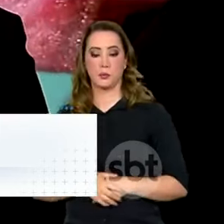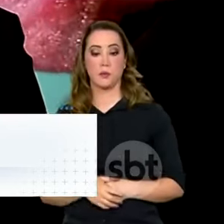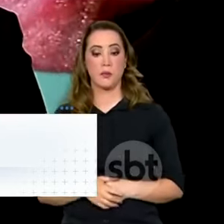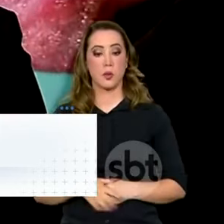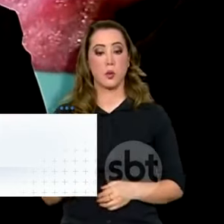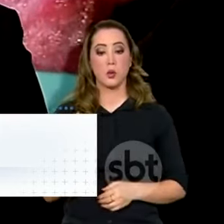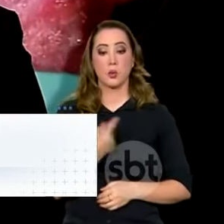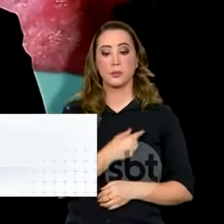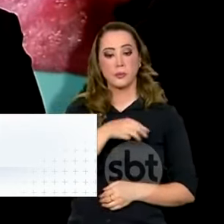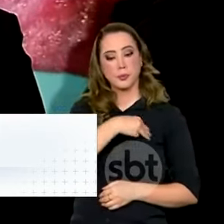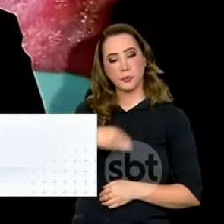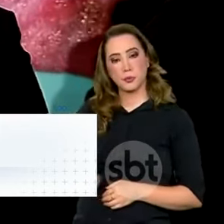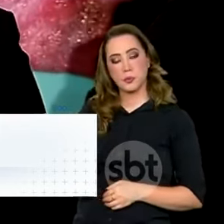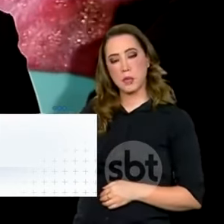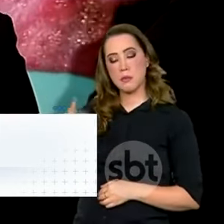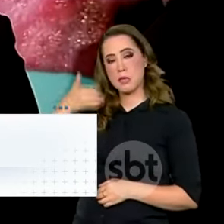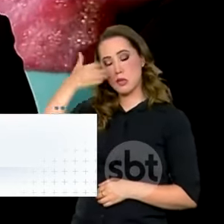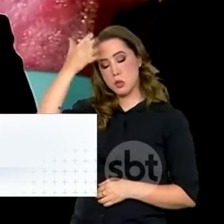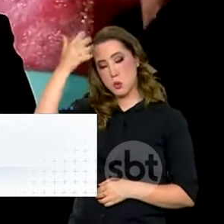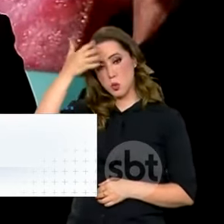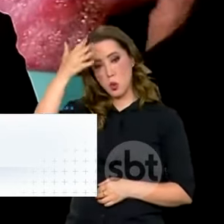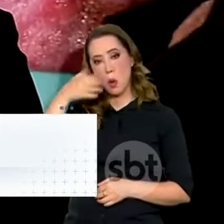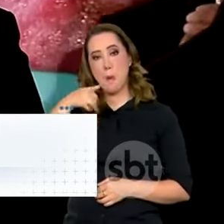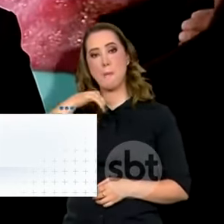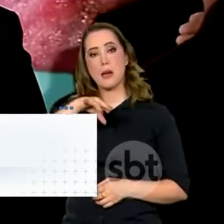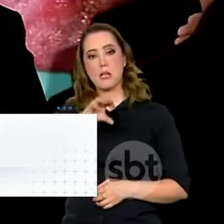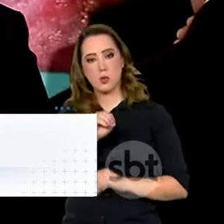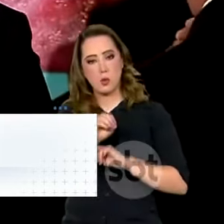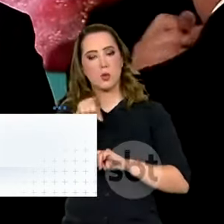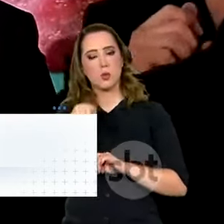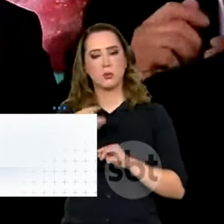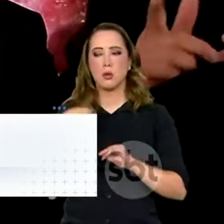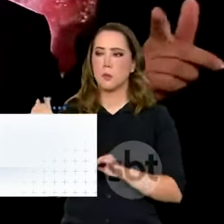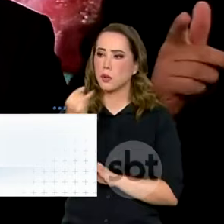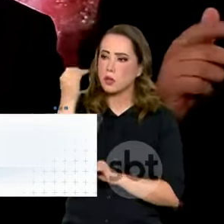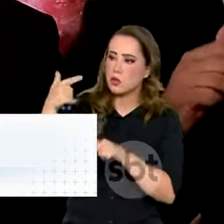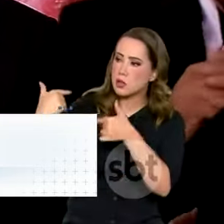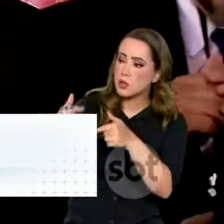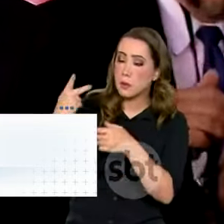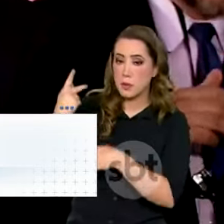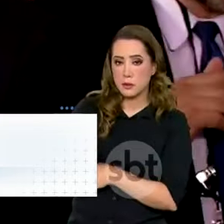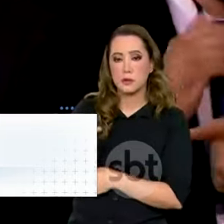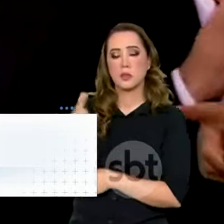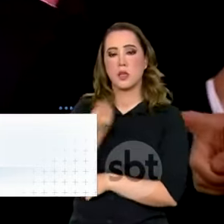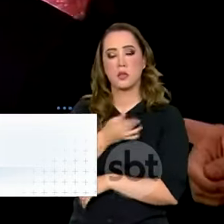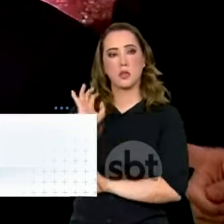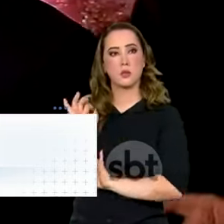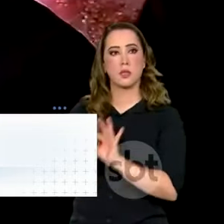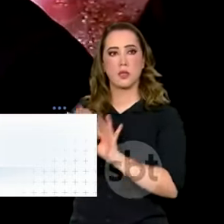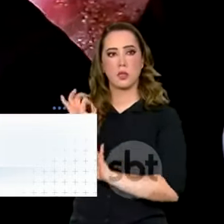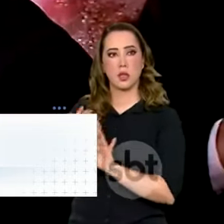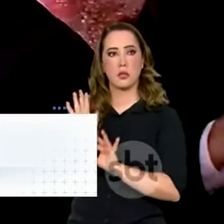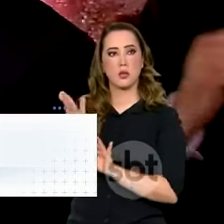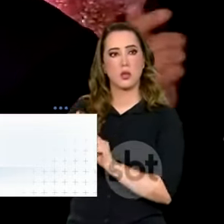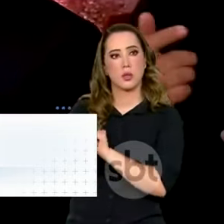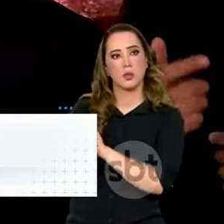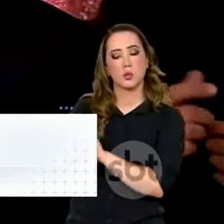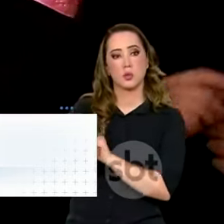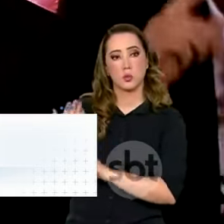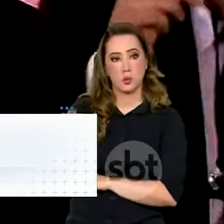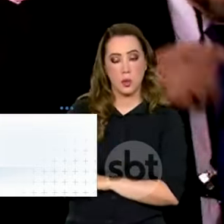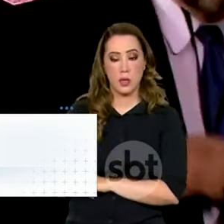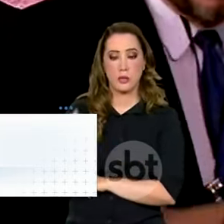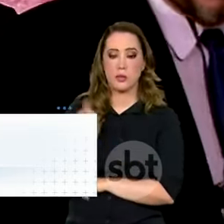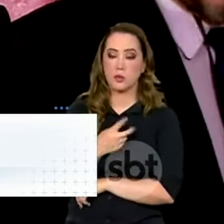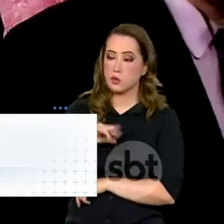dar o testemunho da grandeza que vem tendo, do seu espírito público. A gente tem desenhado sobre a orientação dele